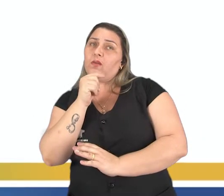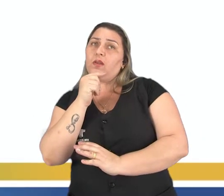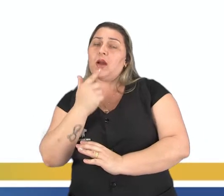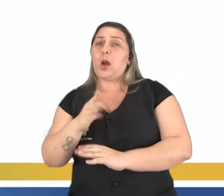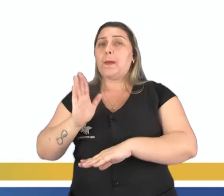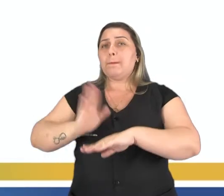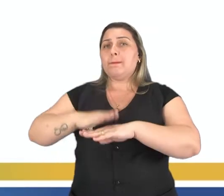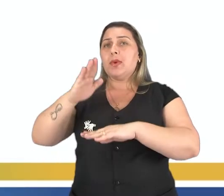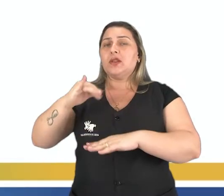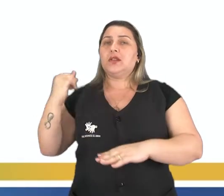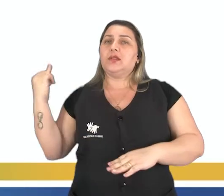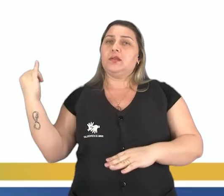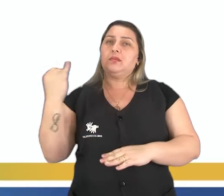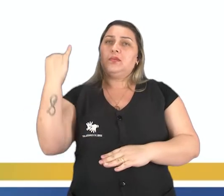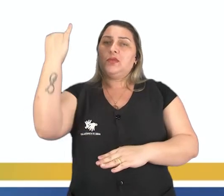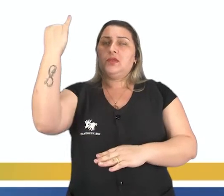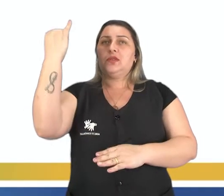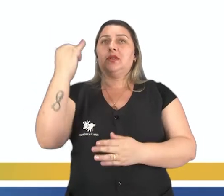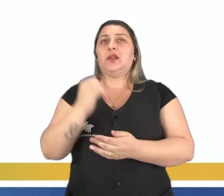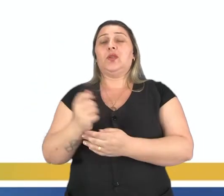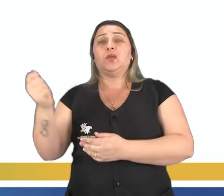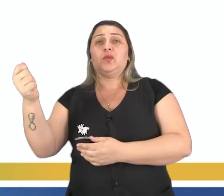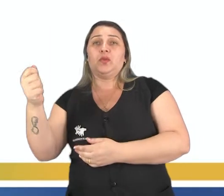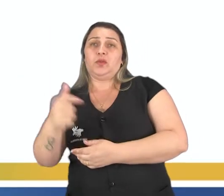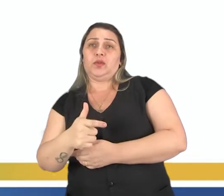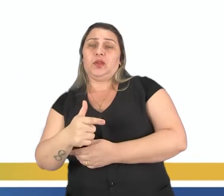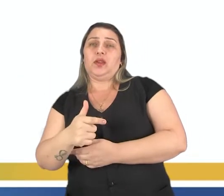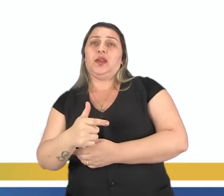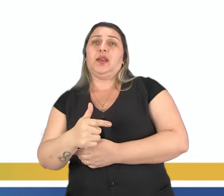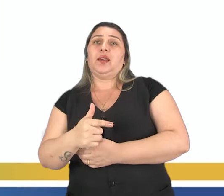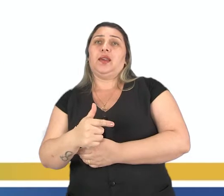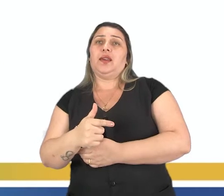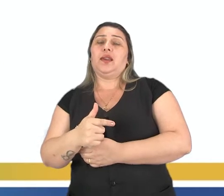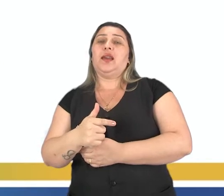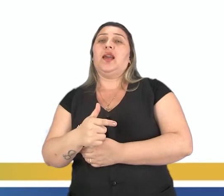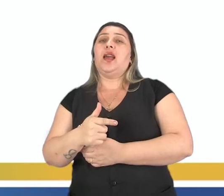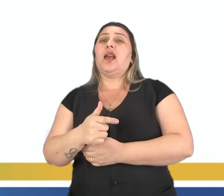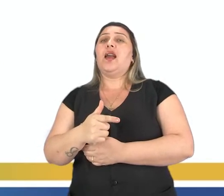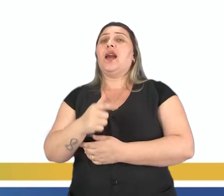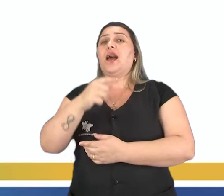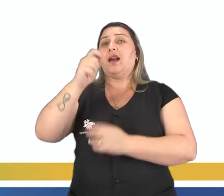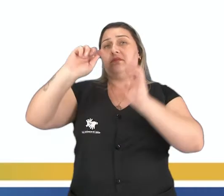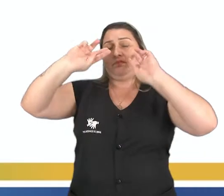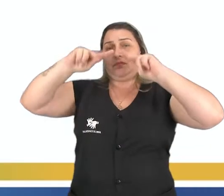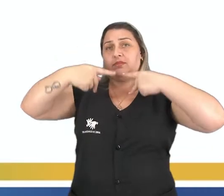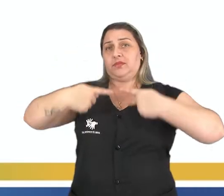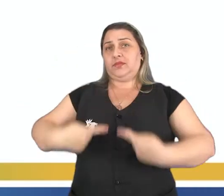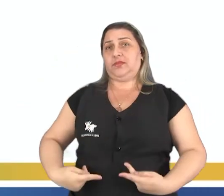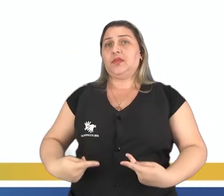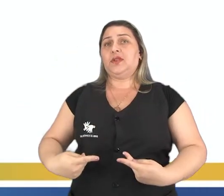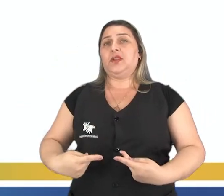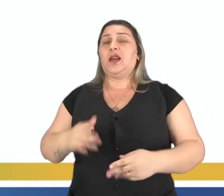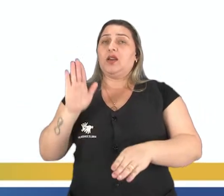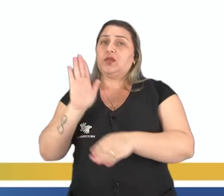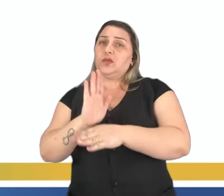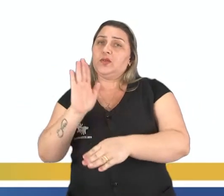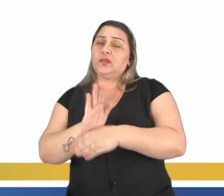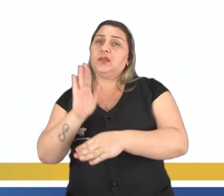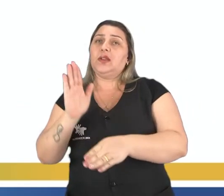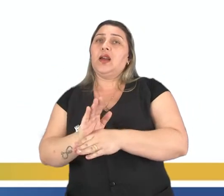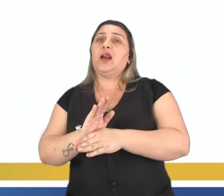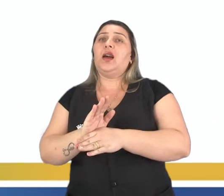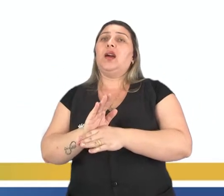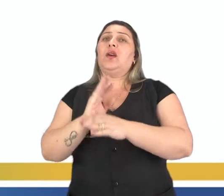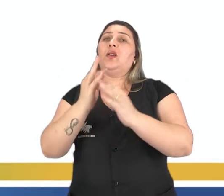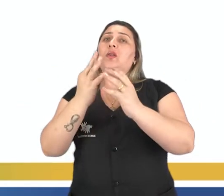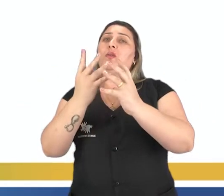ela é mais importante do que apenas hidratar os seres vivos, ela tem outra importância, ela vai agir como um